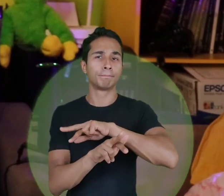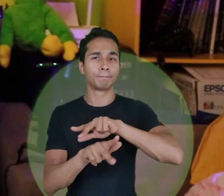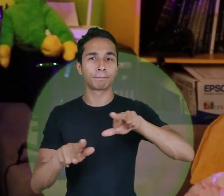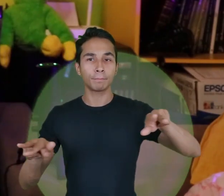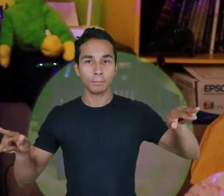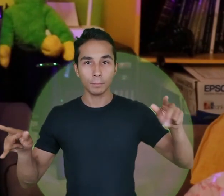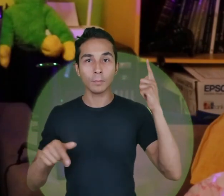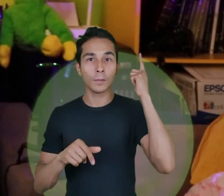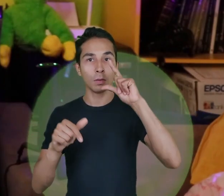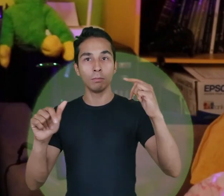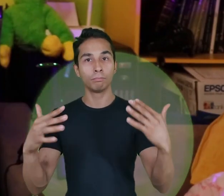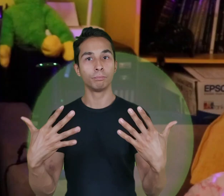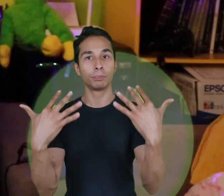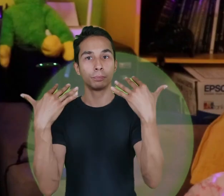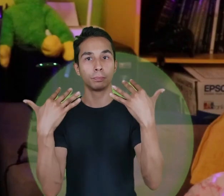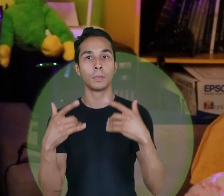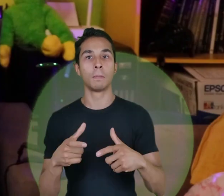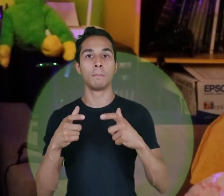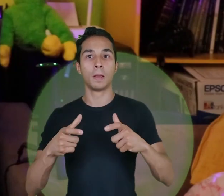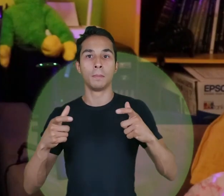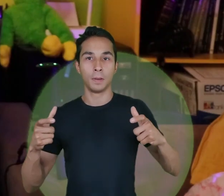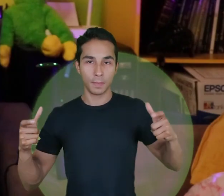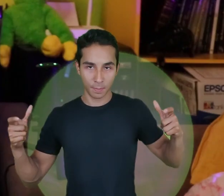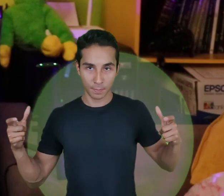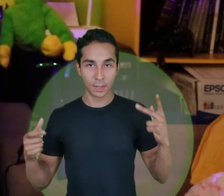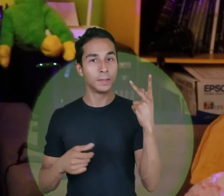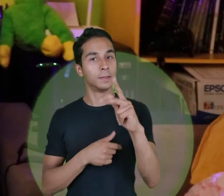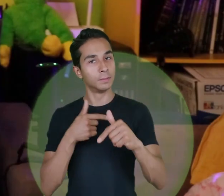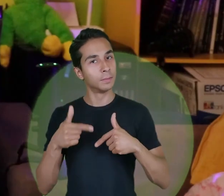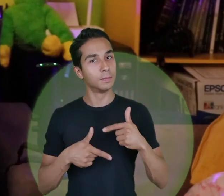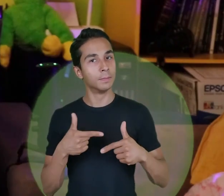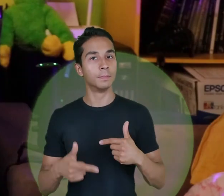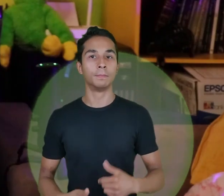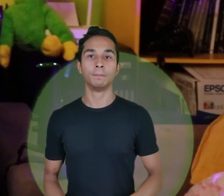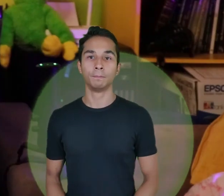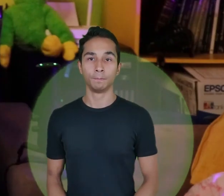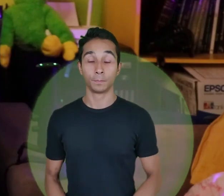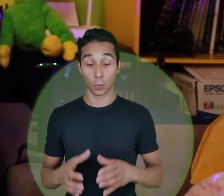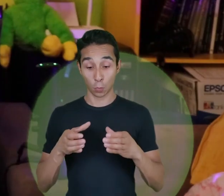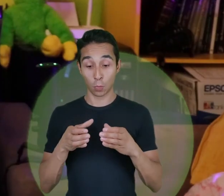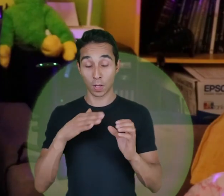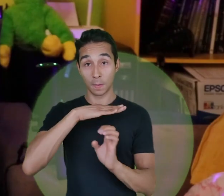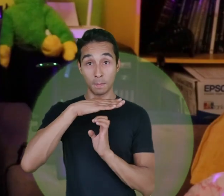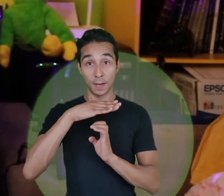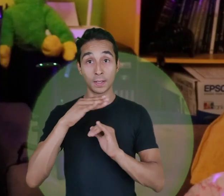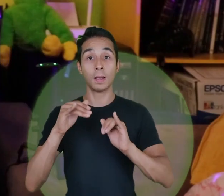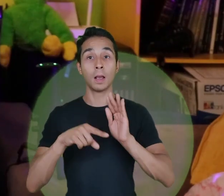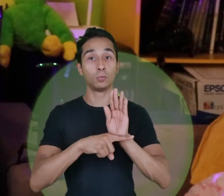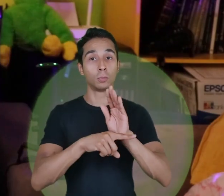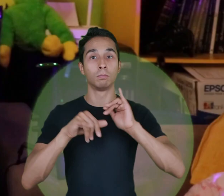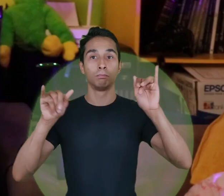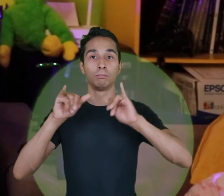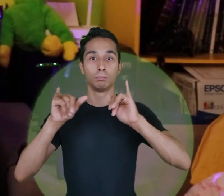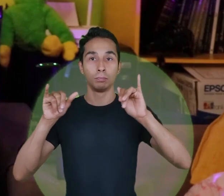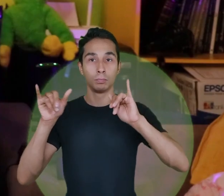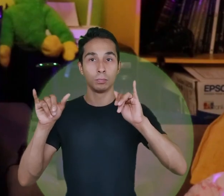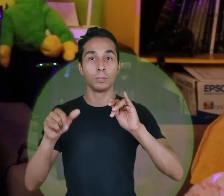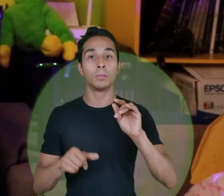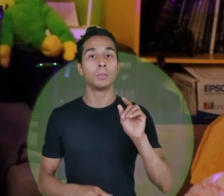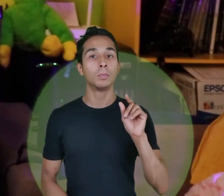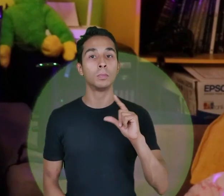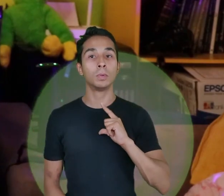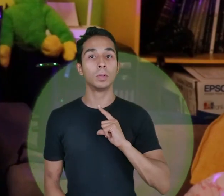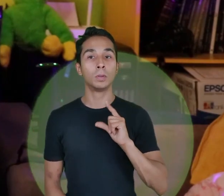outros públicos e ser conhecido aí, né, pelo seu trabalho. Através dessa assessoria de imprensa você vai ter um clipping, né? O que é esse